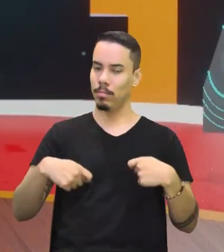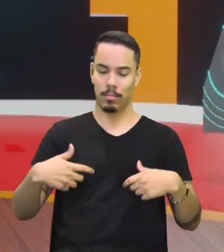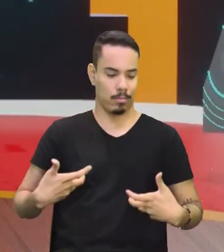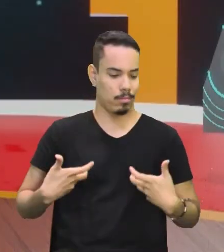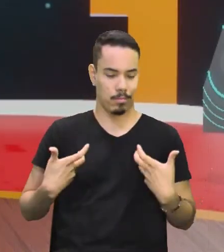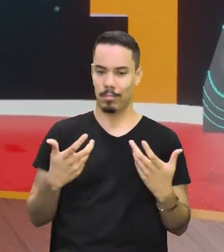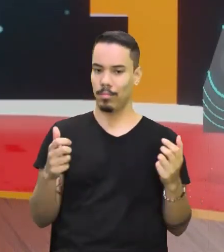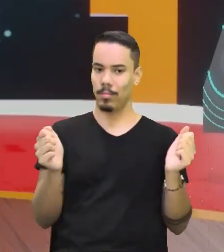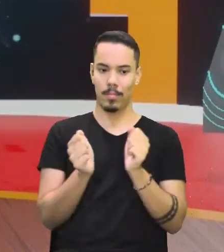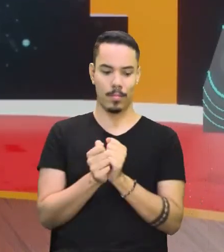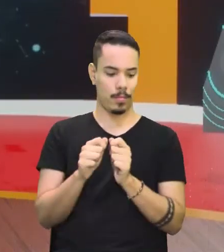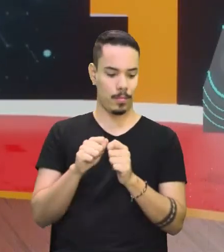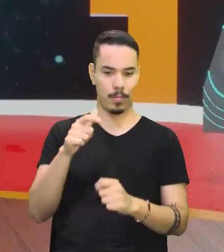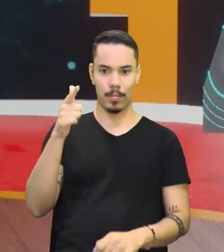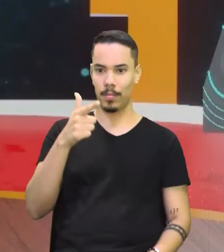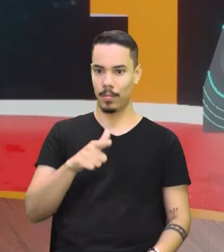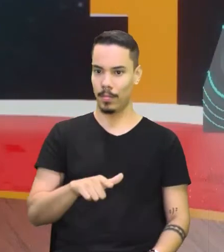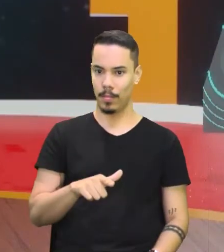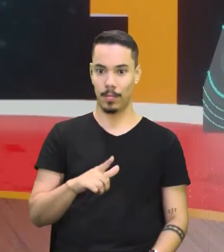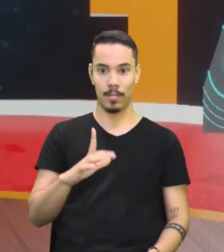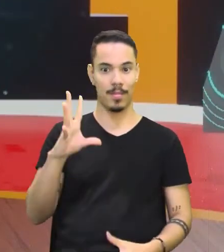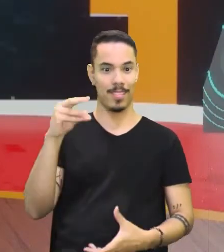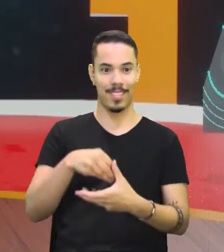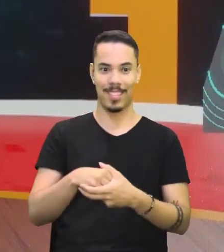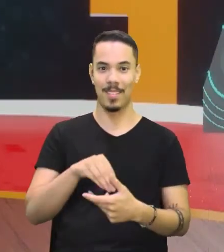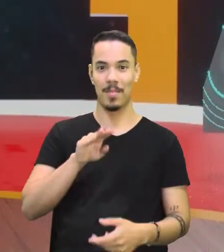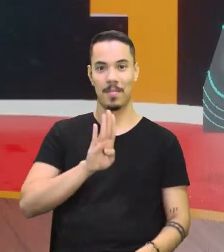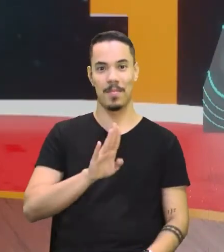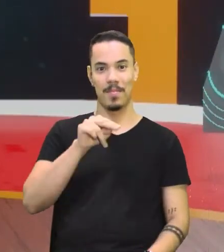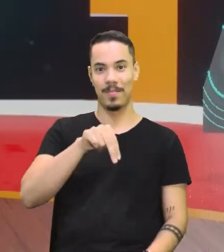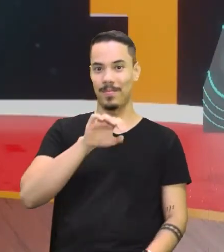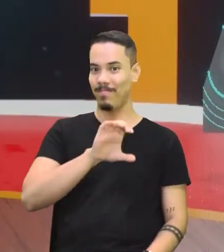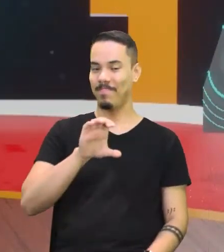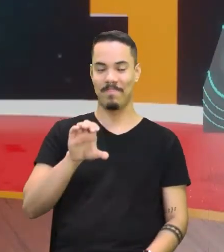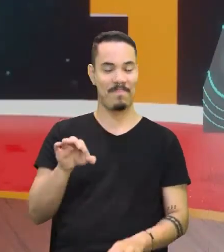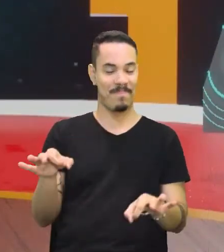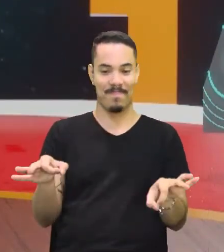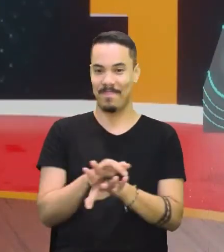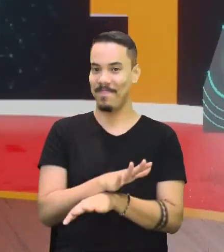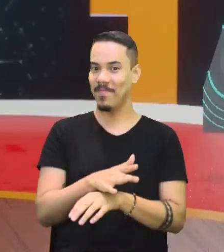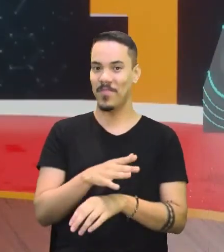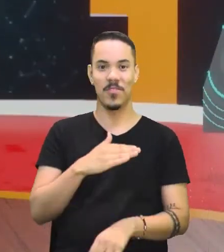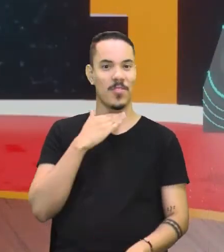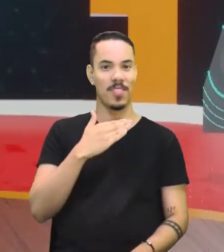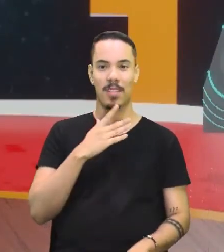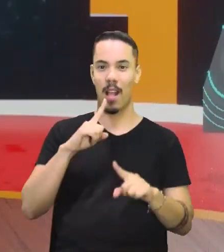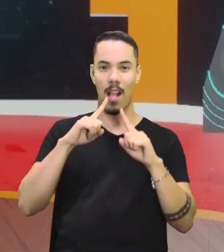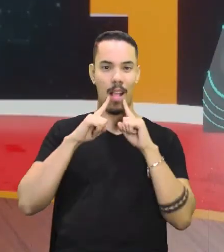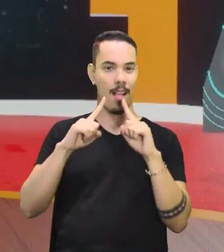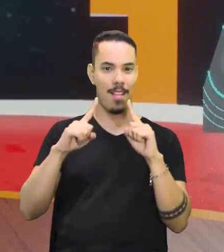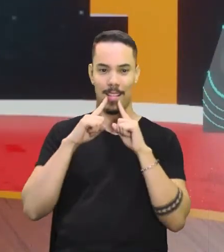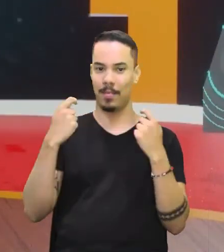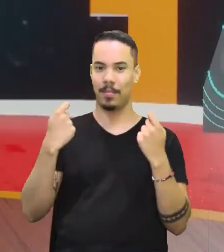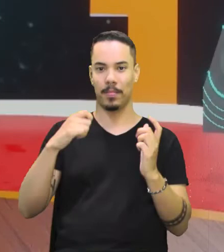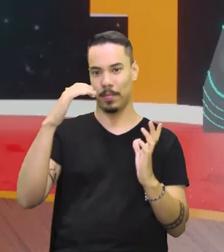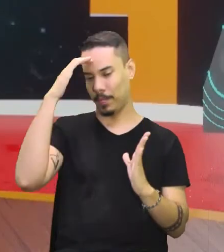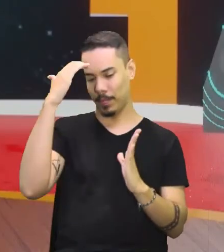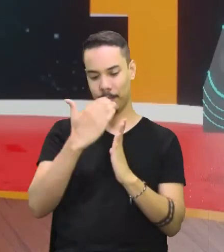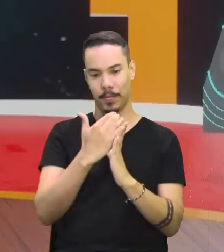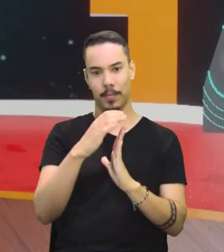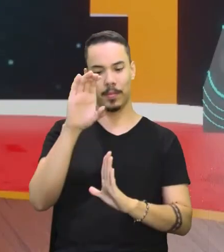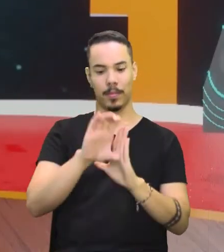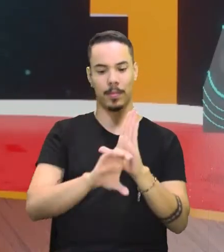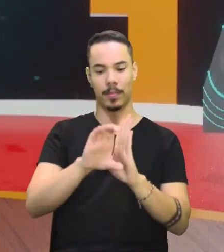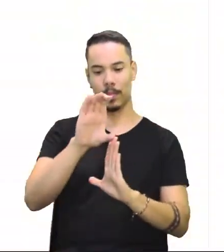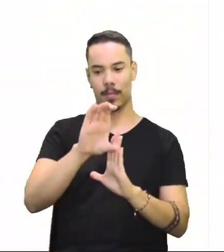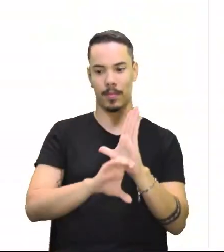junto fazer mais esse exemplo. Tá na BNCC, não tem o que fazer, né? Não tem o que fazer. Então, a gente precisa cumprir com o nosso currículo. Então, vamos lá?